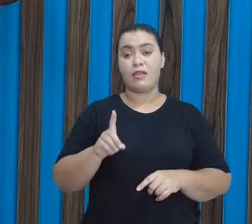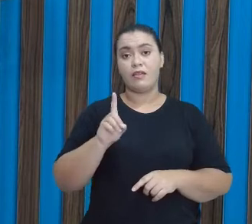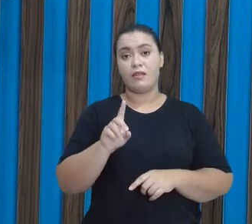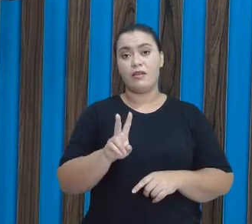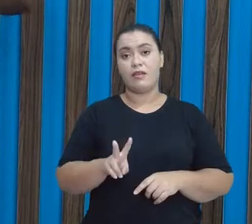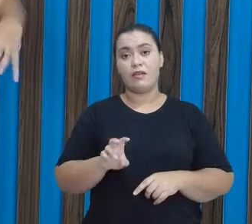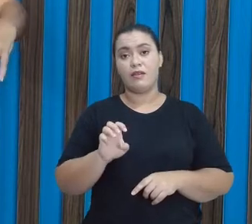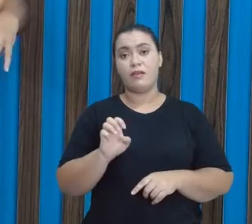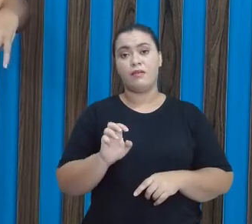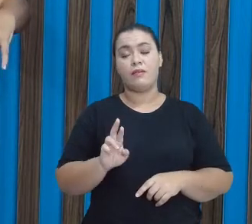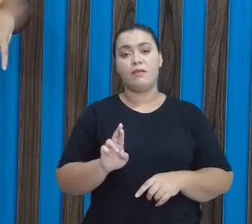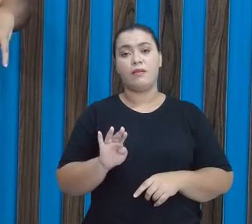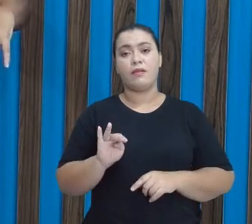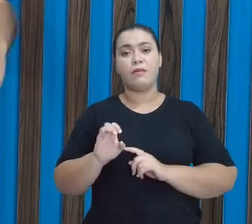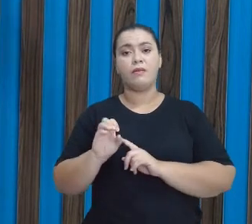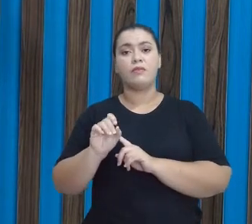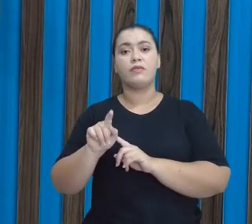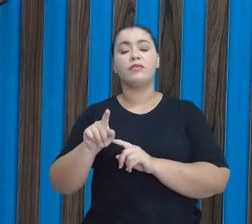marcando temporalmente